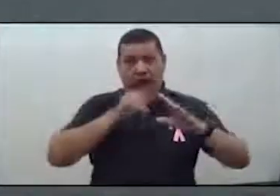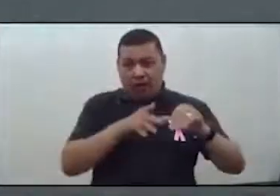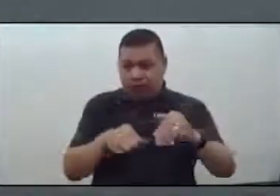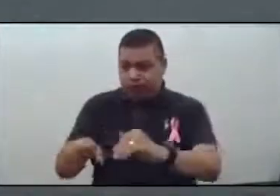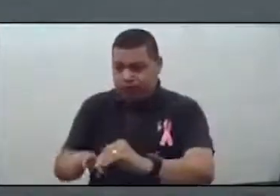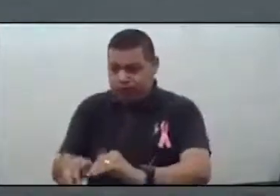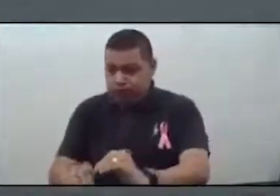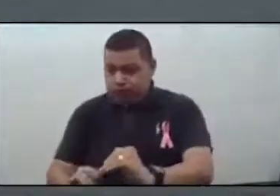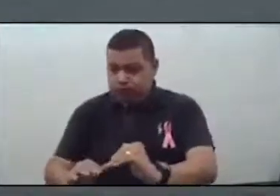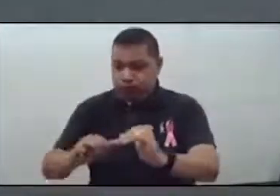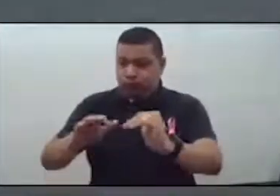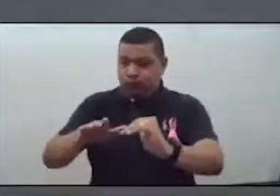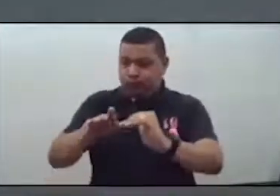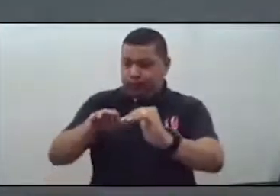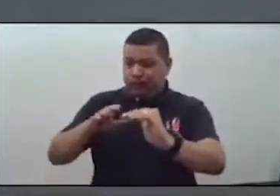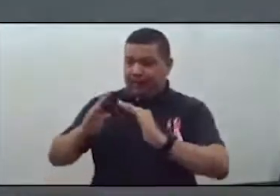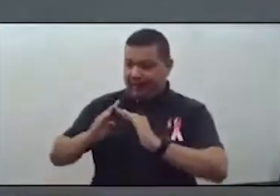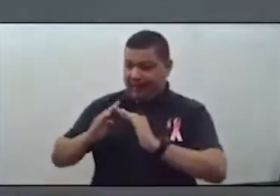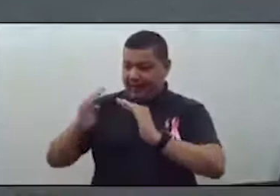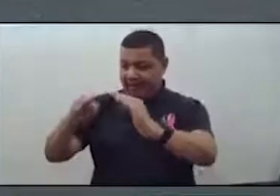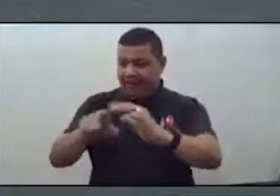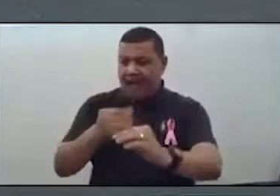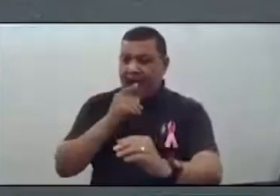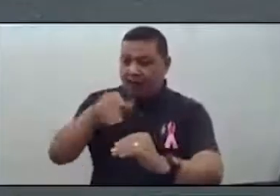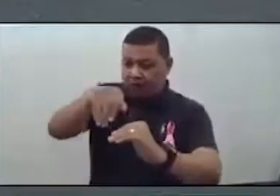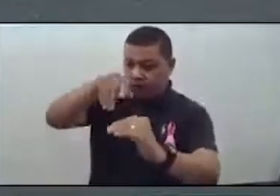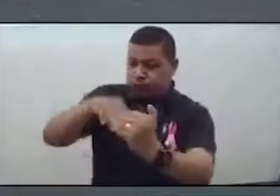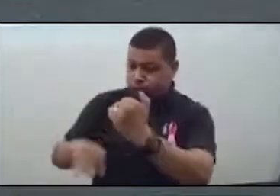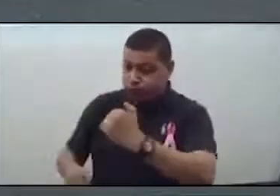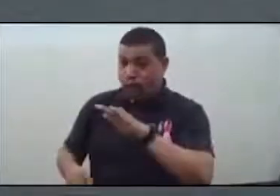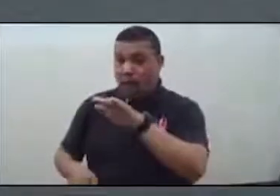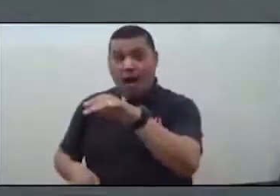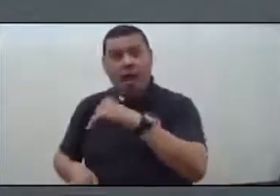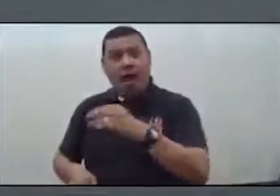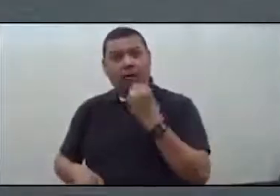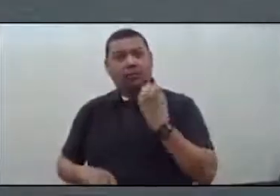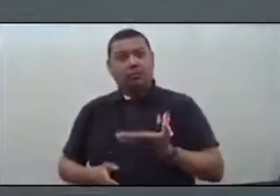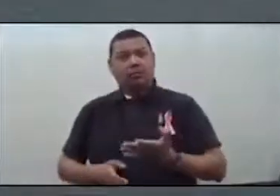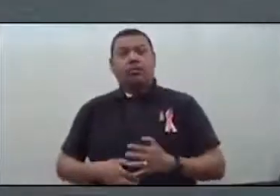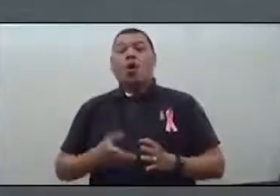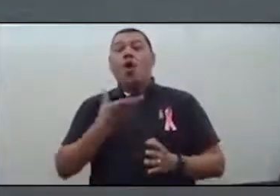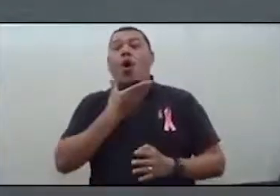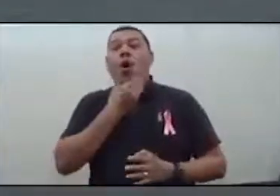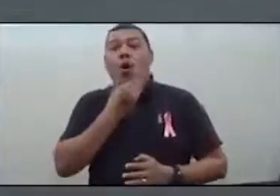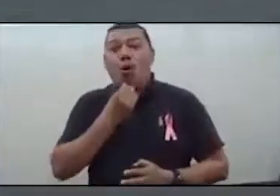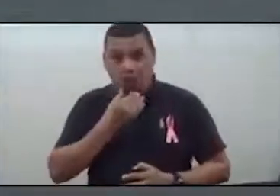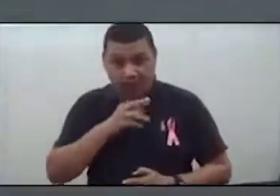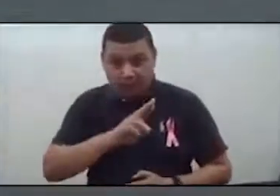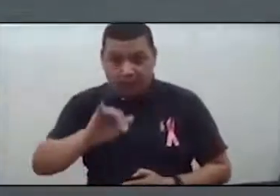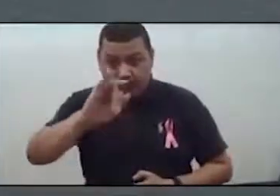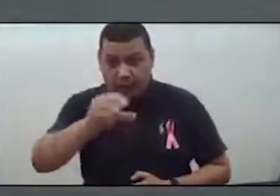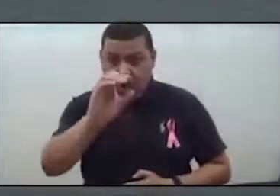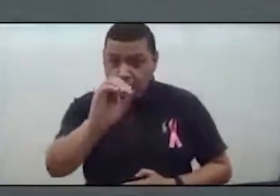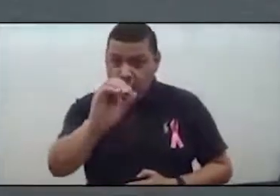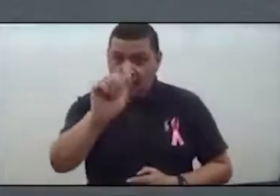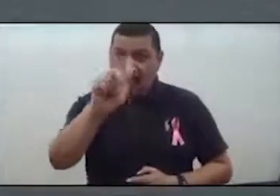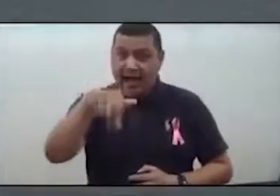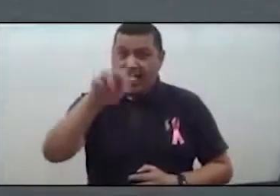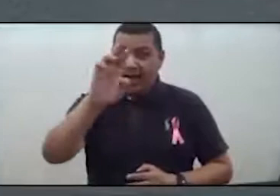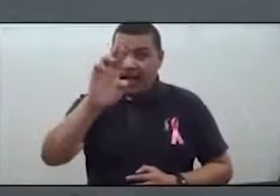lá, a pedido do seu Joaquim, do Matheus, visitar a casa do seu Joaquim, e onde a gente comprovou, de